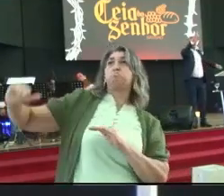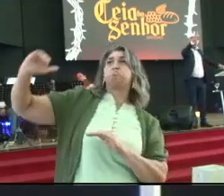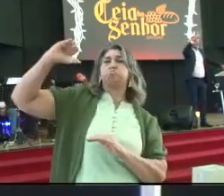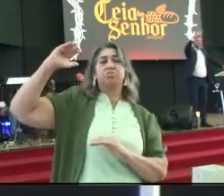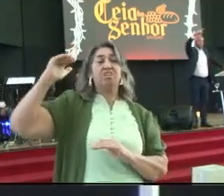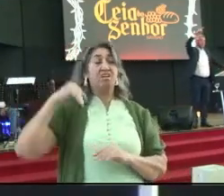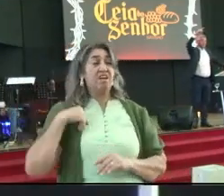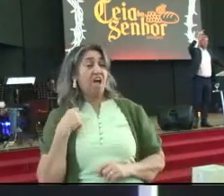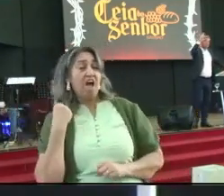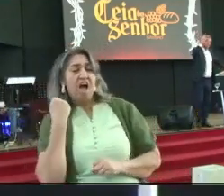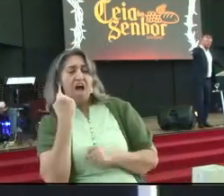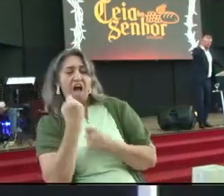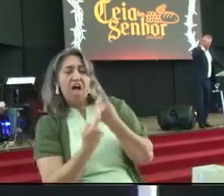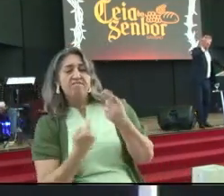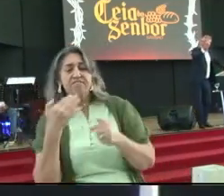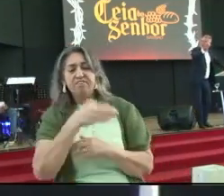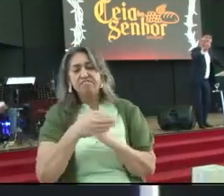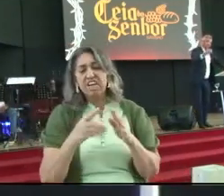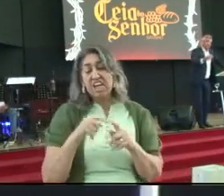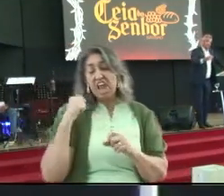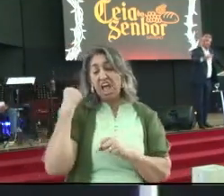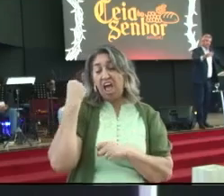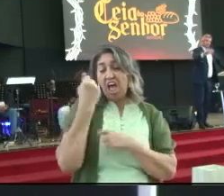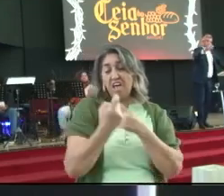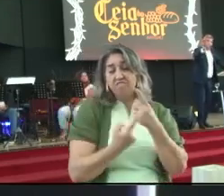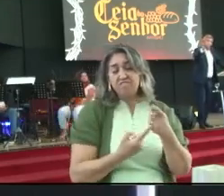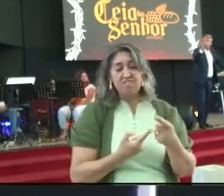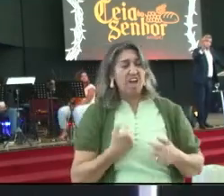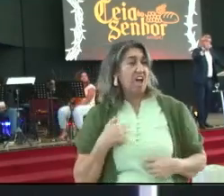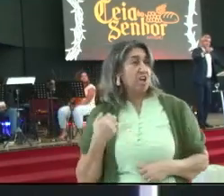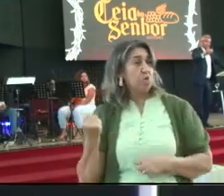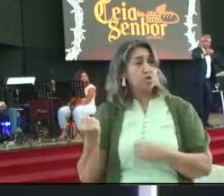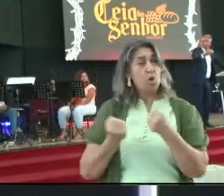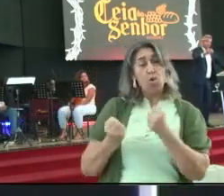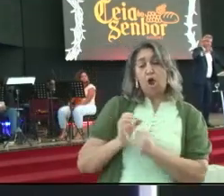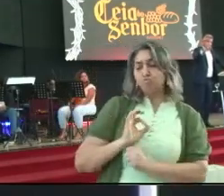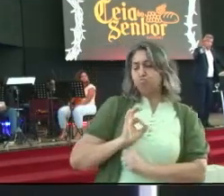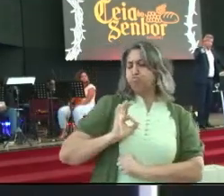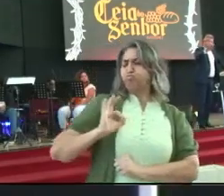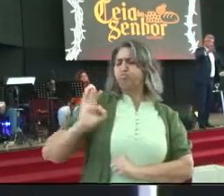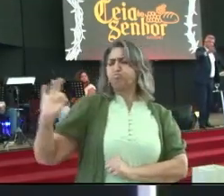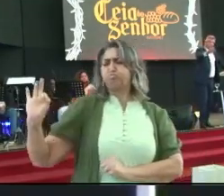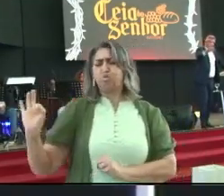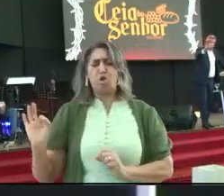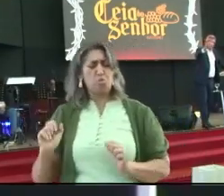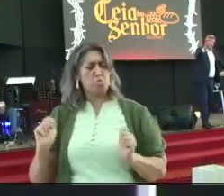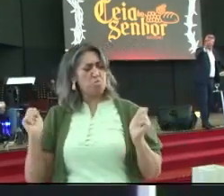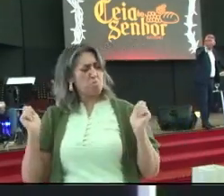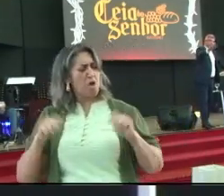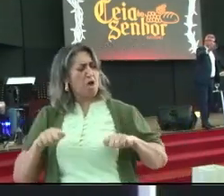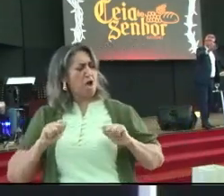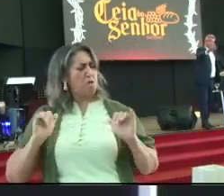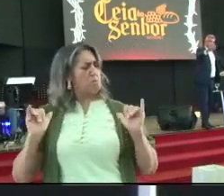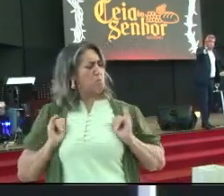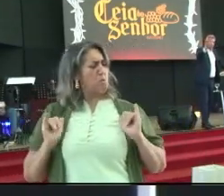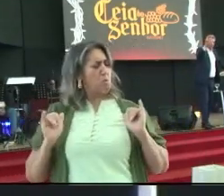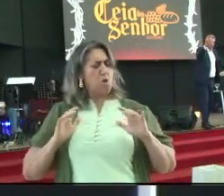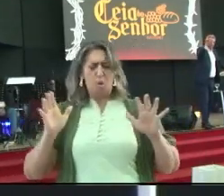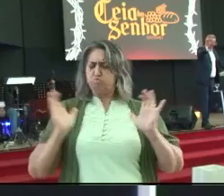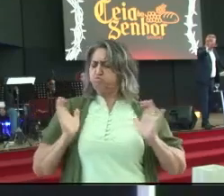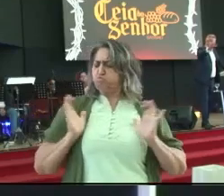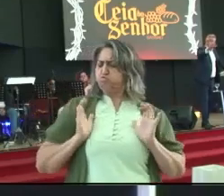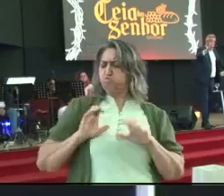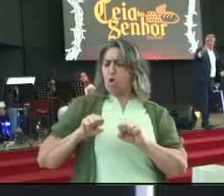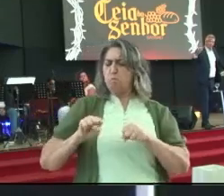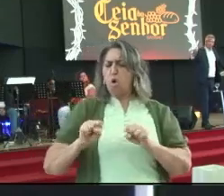vai vir na igreja uma vez por mês, porque agora tem o carro zero, tem o Porsche, tem o BMW, tem